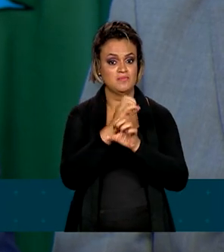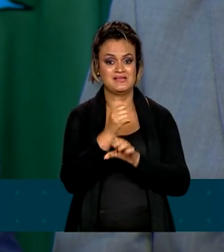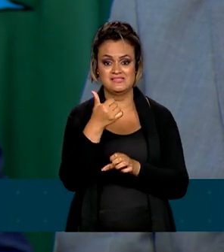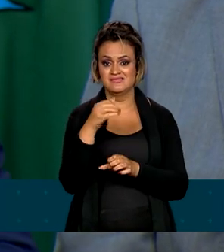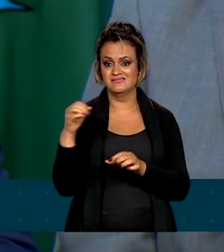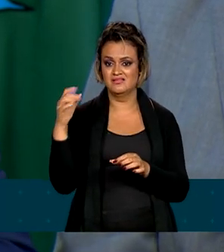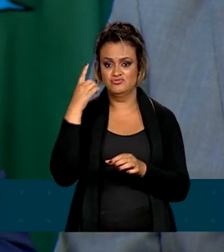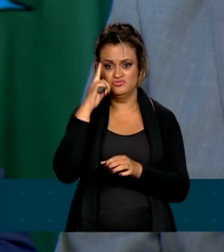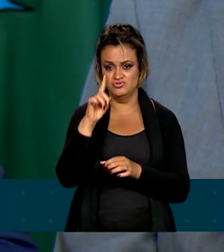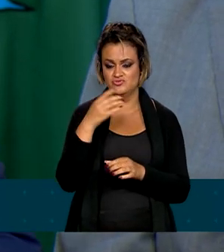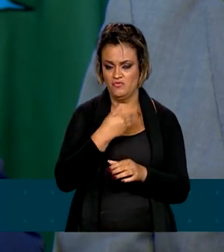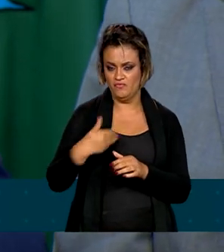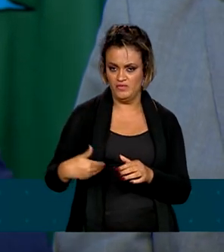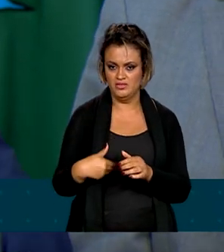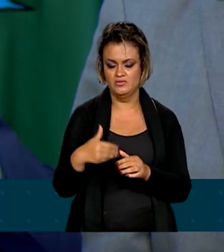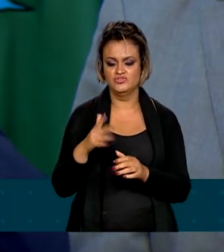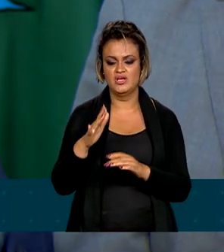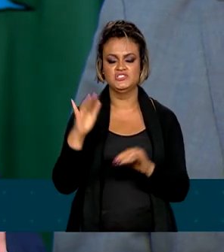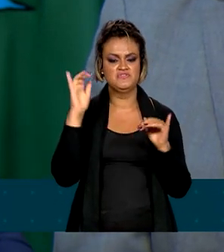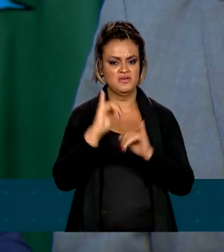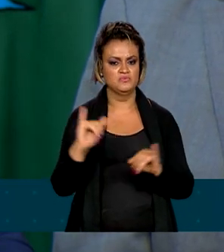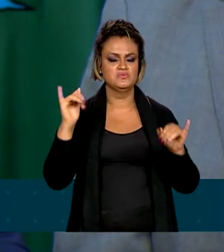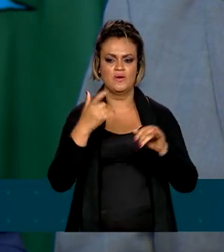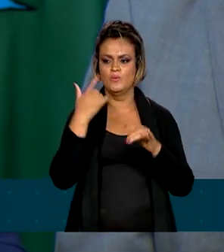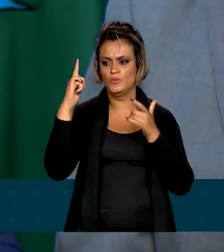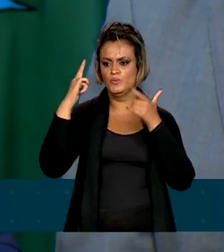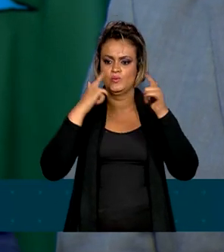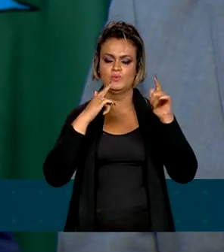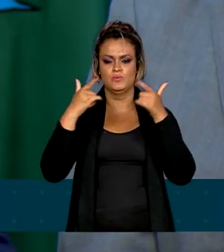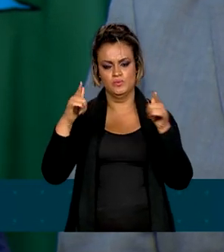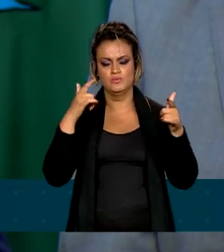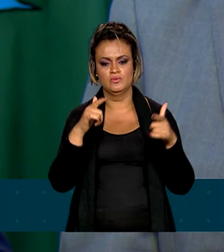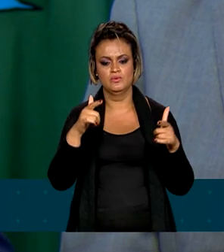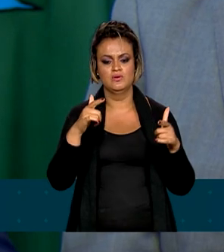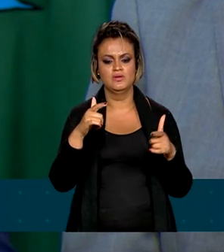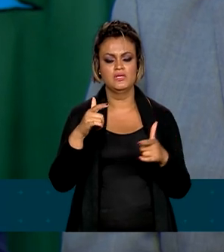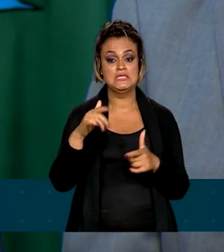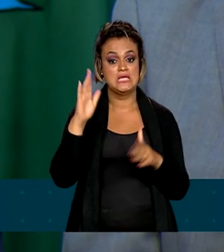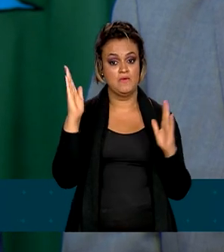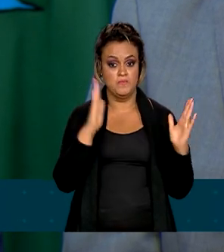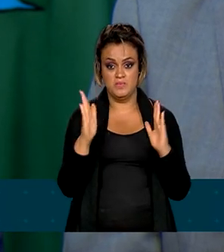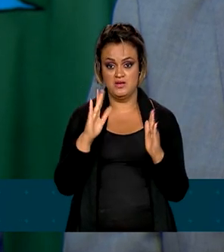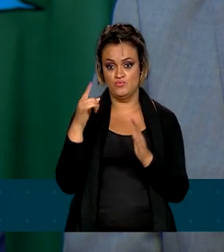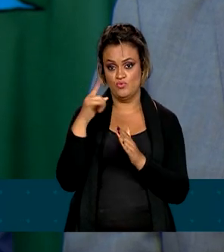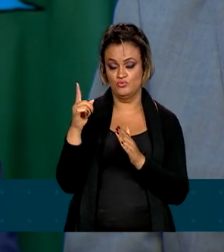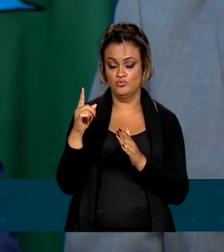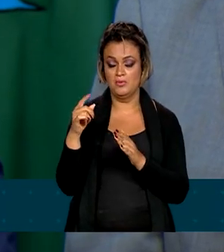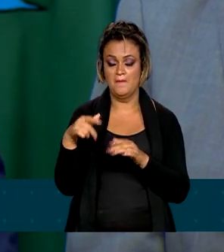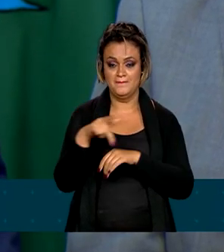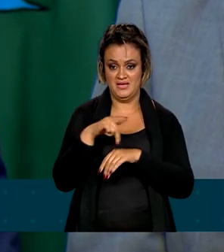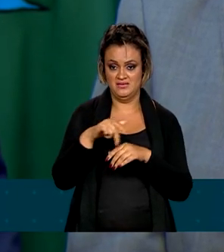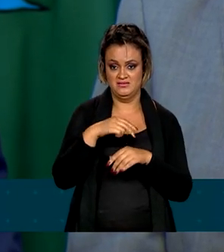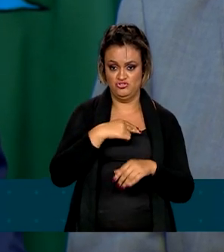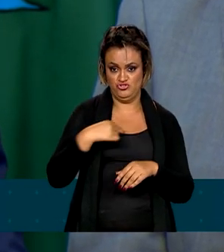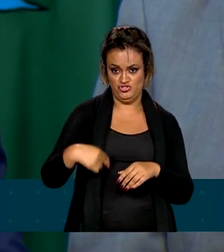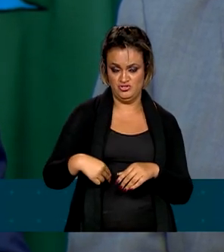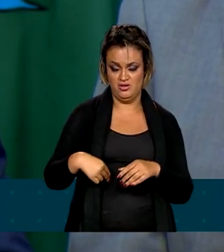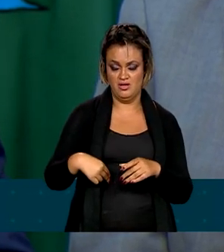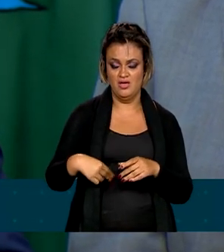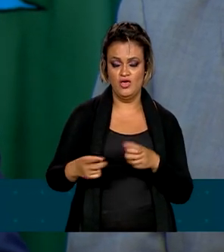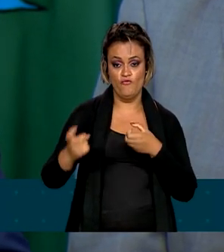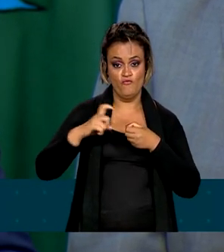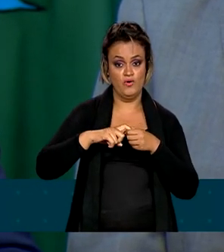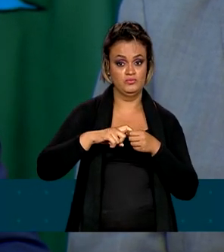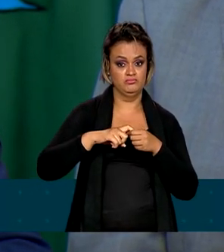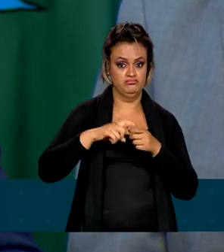dias, nós vamos fazer anúncios de outras coisas, e a partir do momento que eu voltar da China, no começo de abril, eu